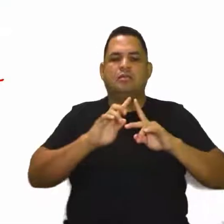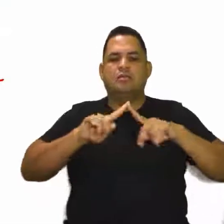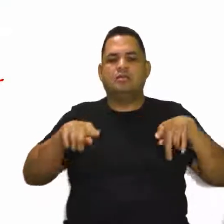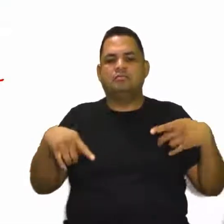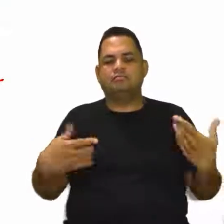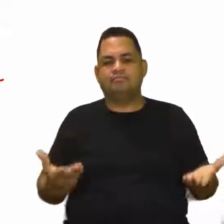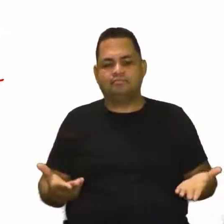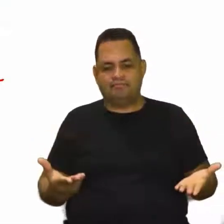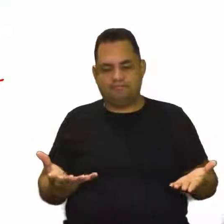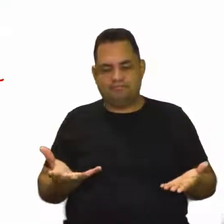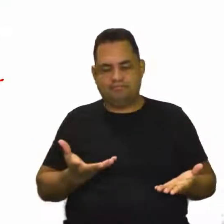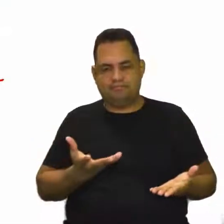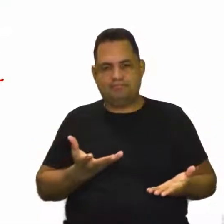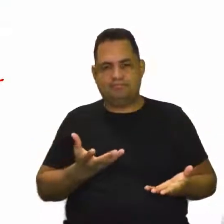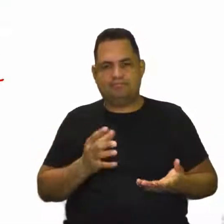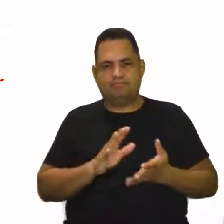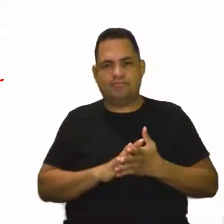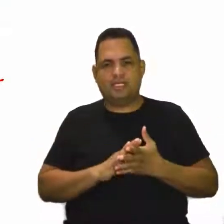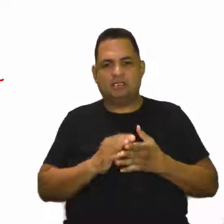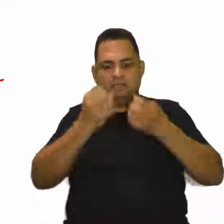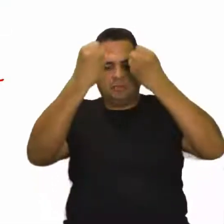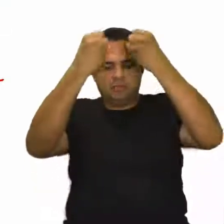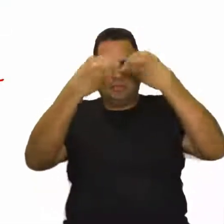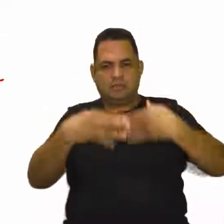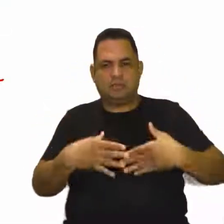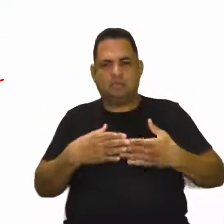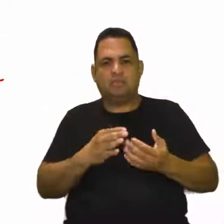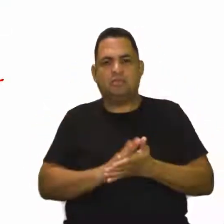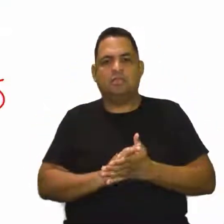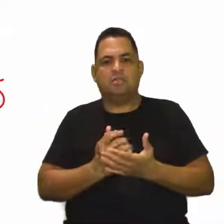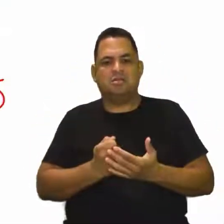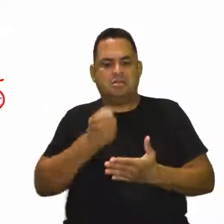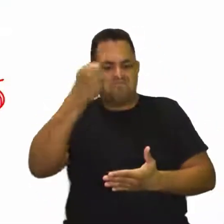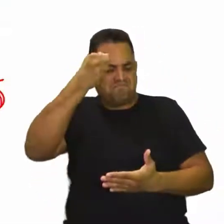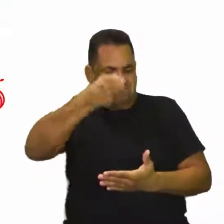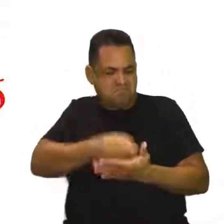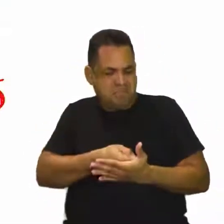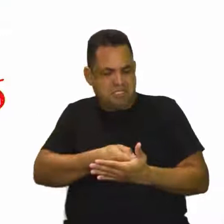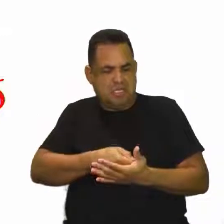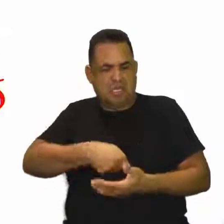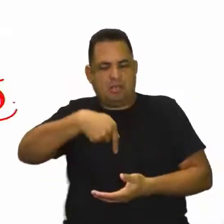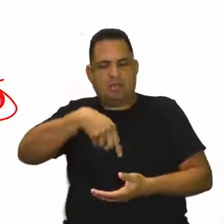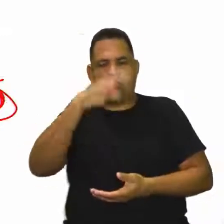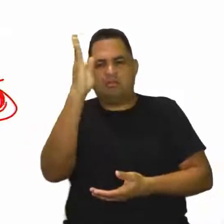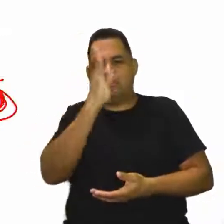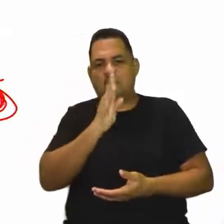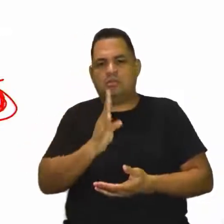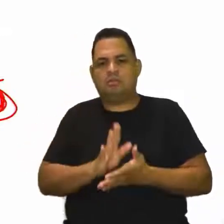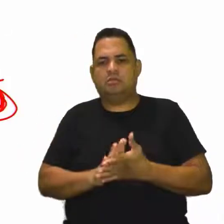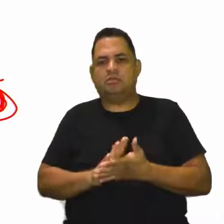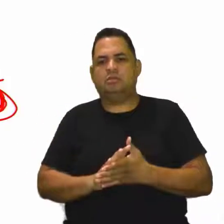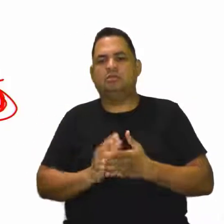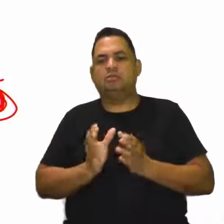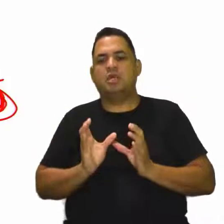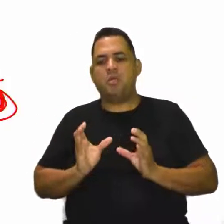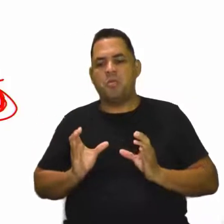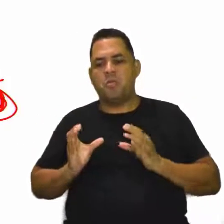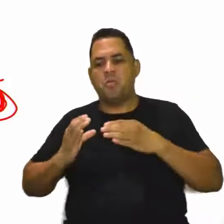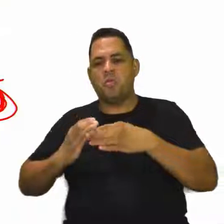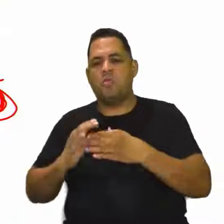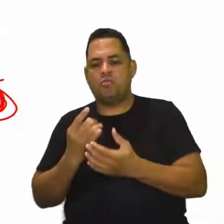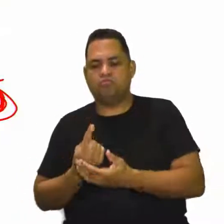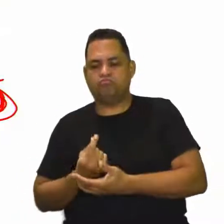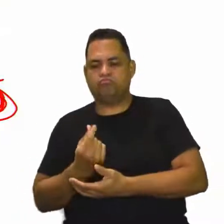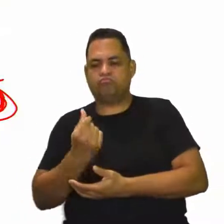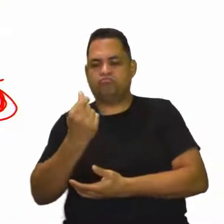Mas eu quero te deixar bem claro que quem manda no Brasil é essa classe aqui, ó. É uma classe que ela